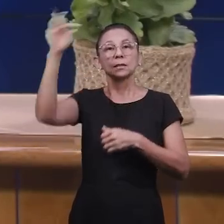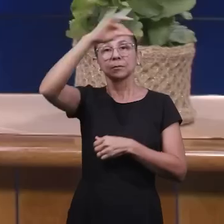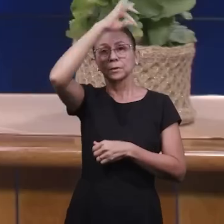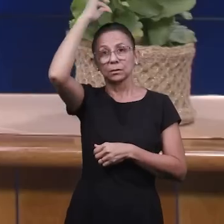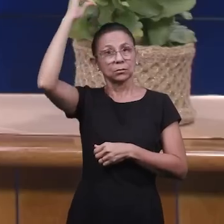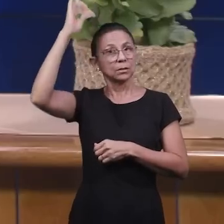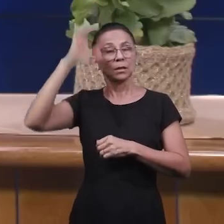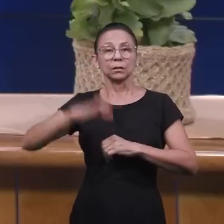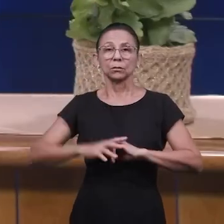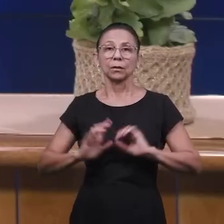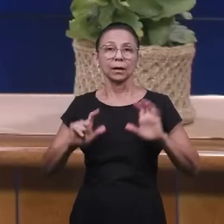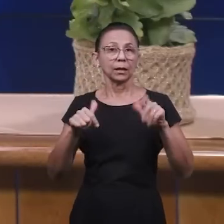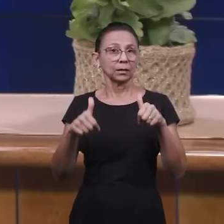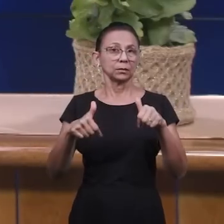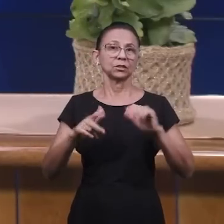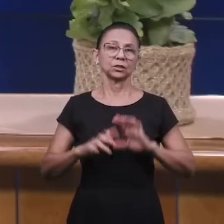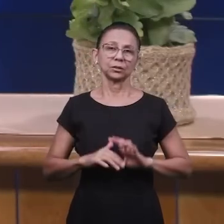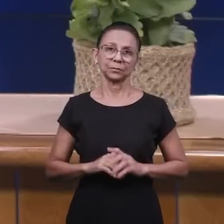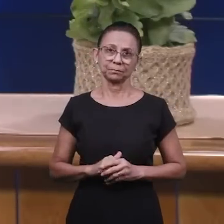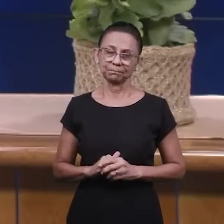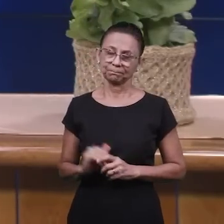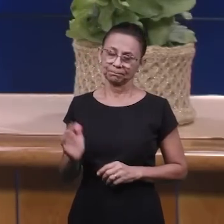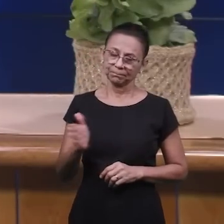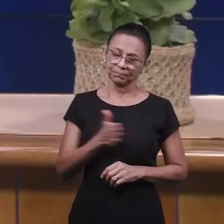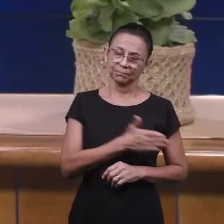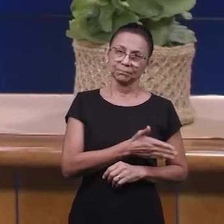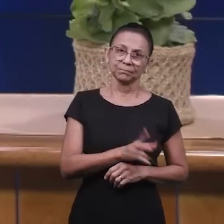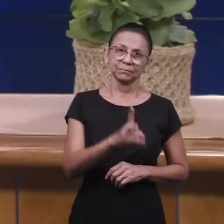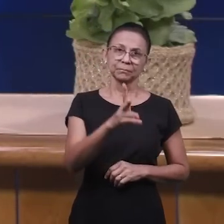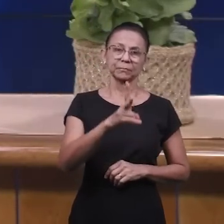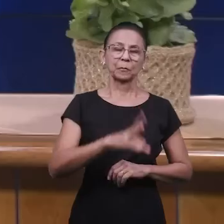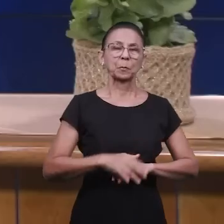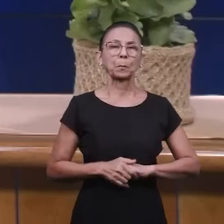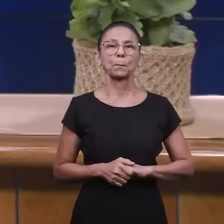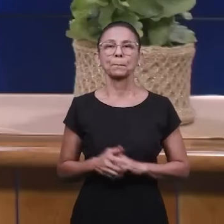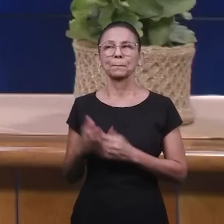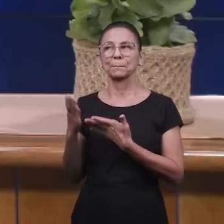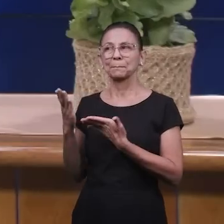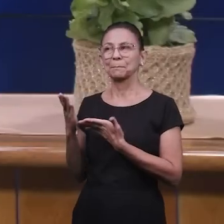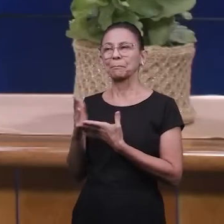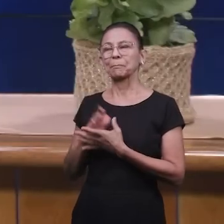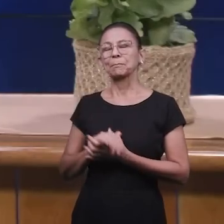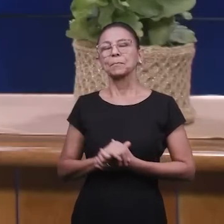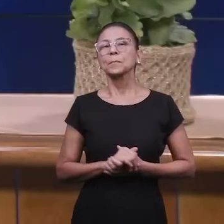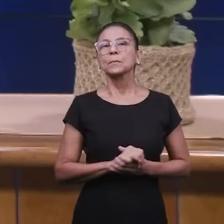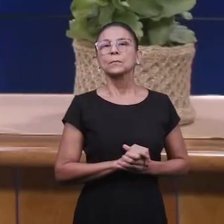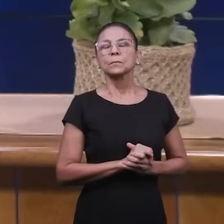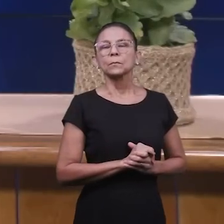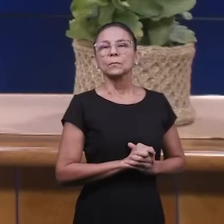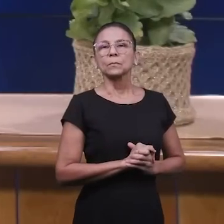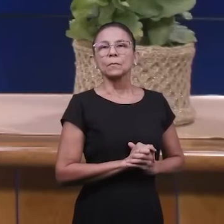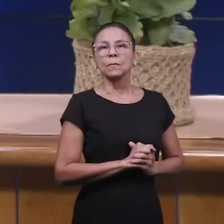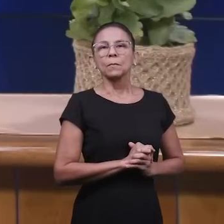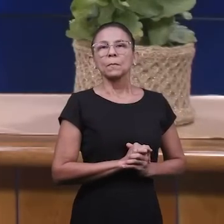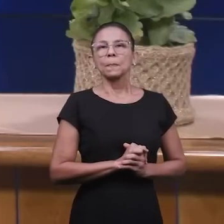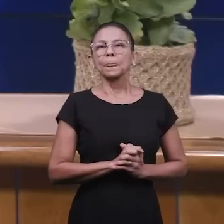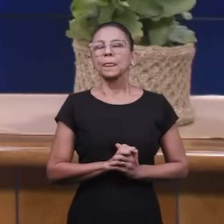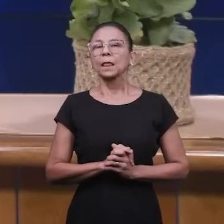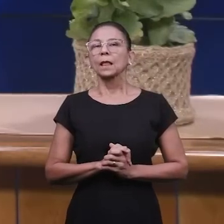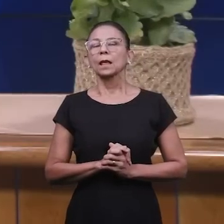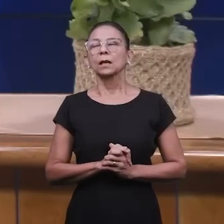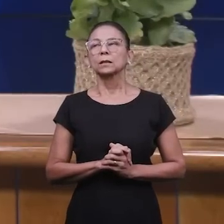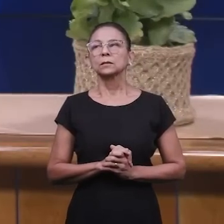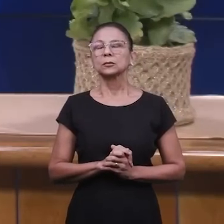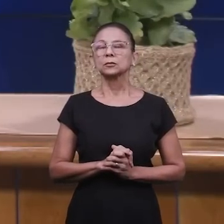última hora que contesta a doutrina. Porque em Efésios 2,8 diz ele, uma